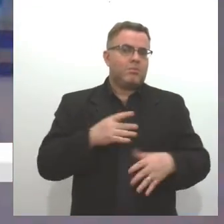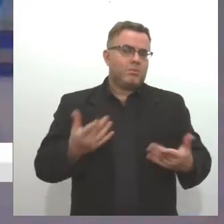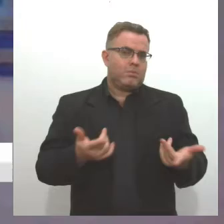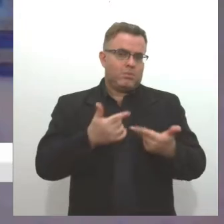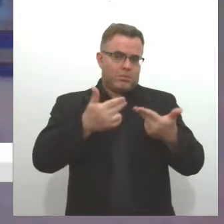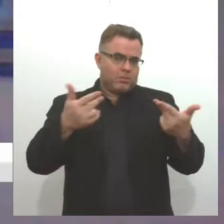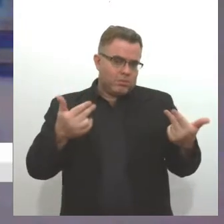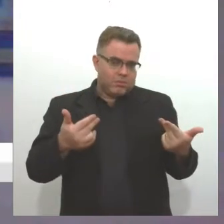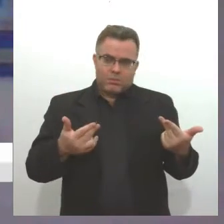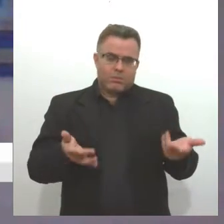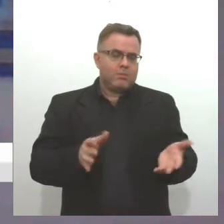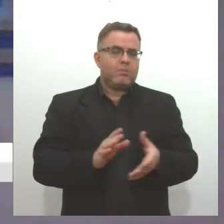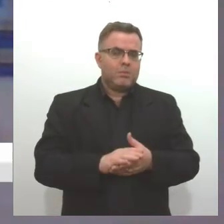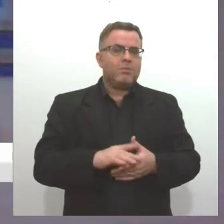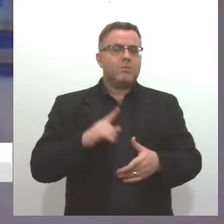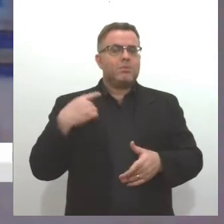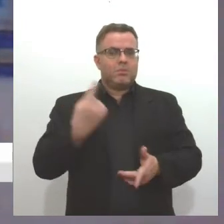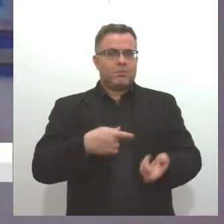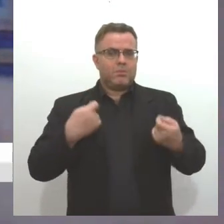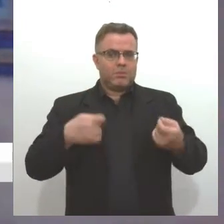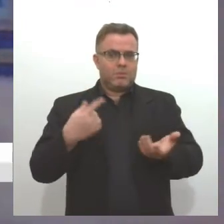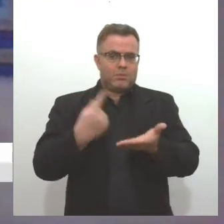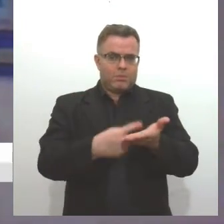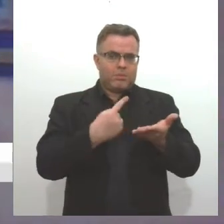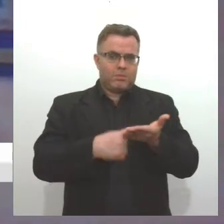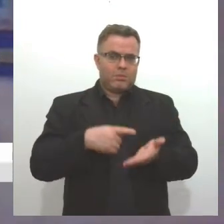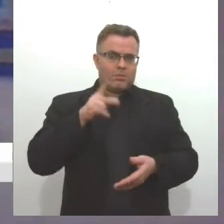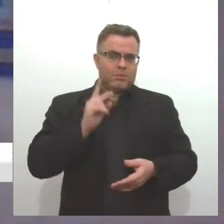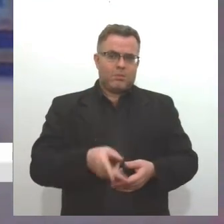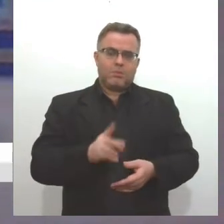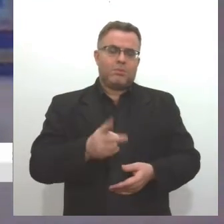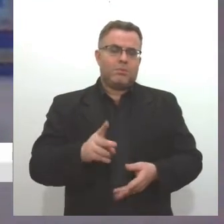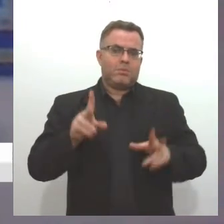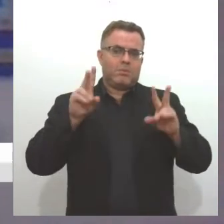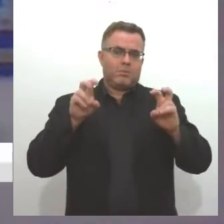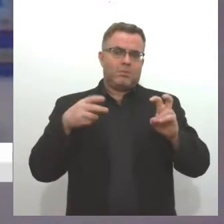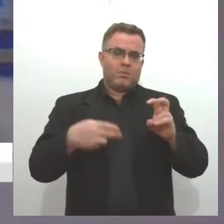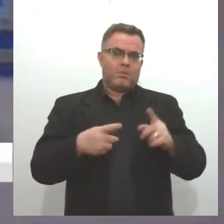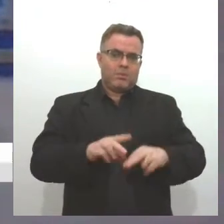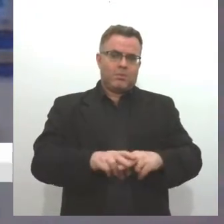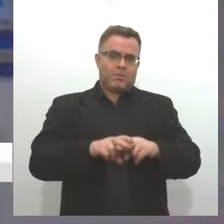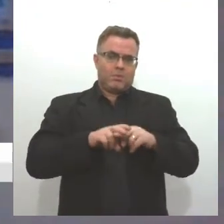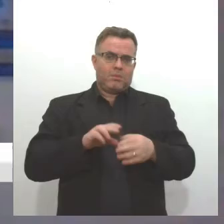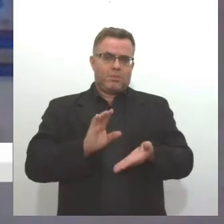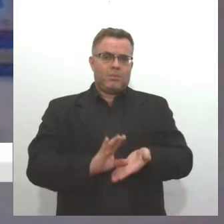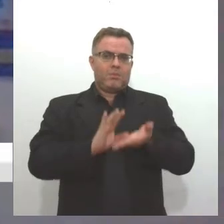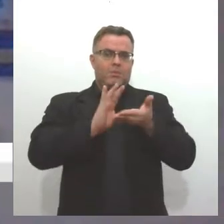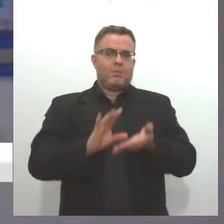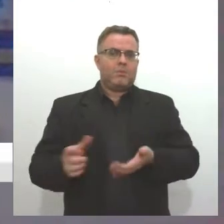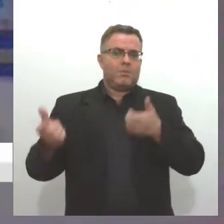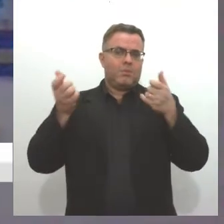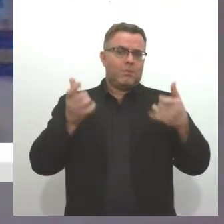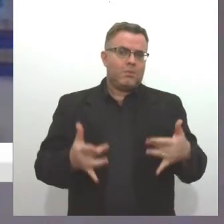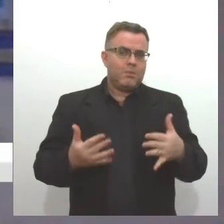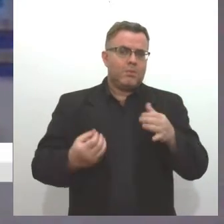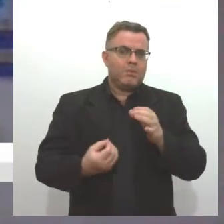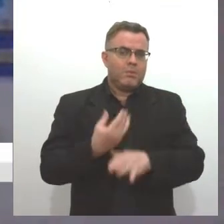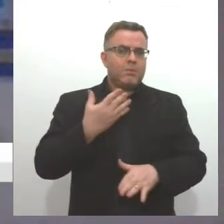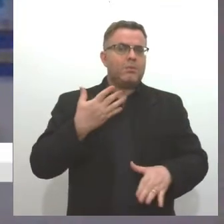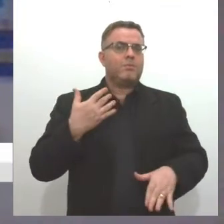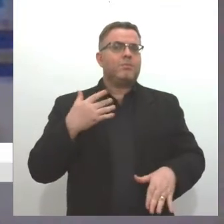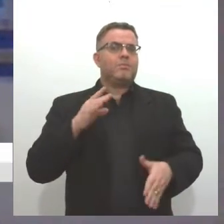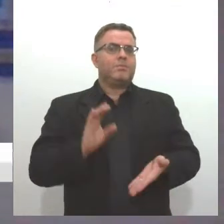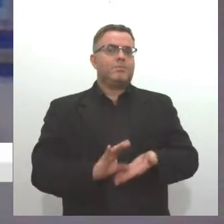de visibilidade. A gente precisa de compromisso com essa pauta. Então vai ser disso que esse conselho vai falar, vai ser disso que esse conselho vai ter